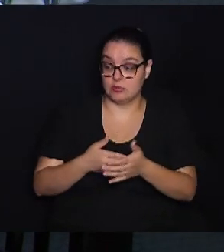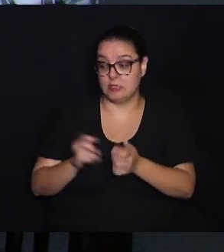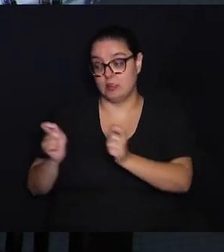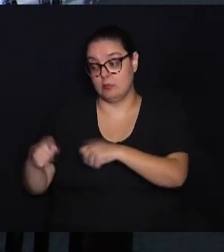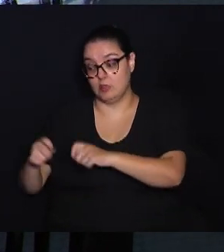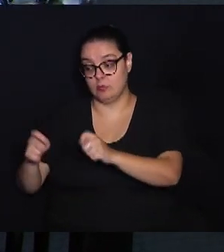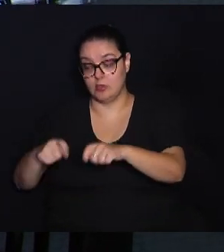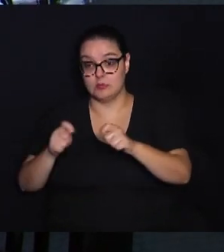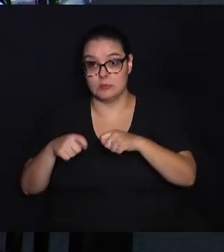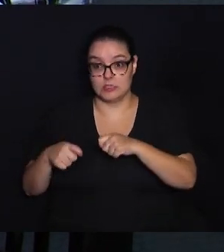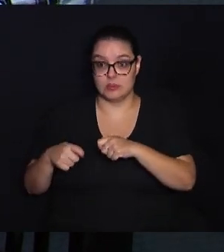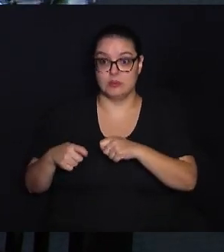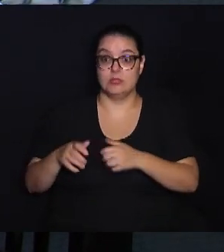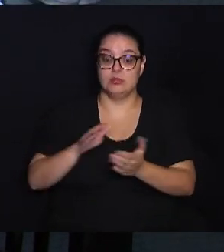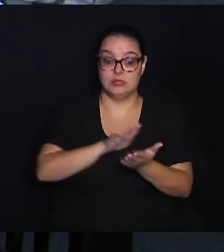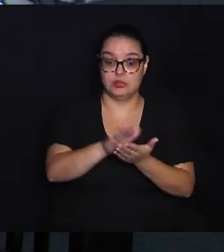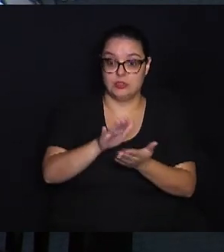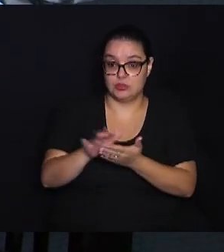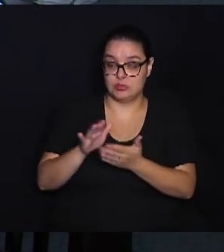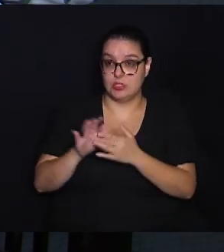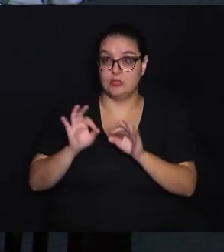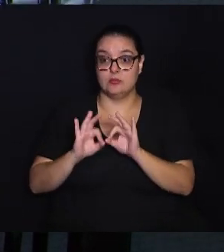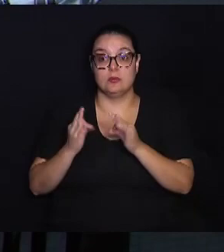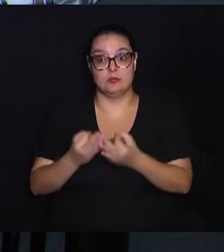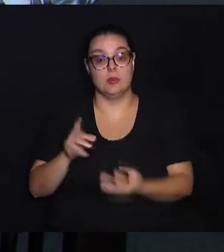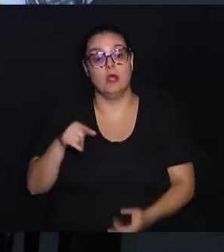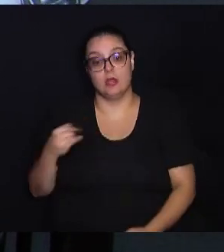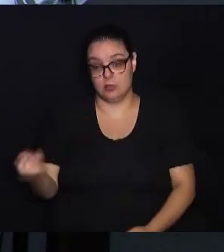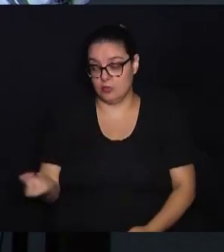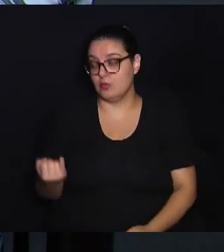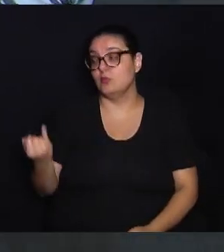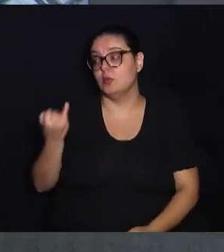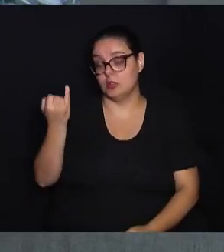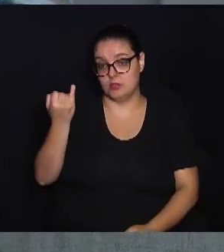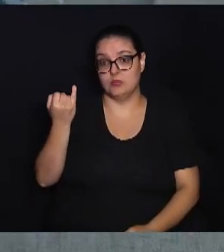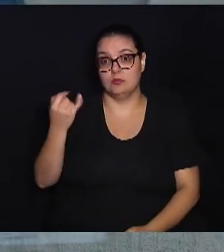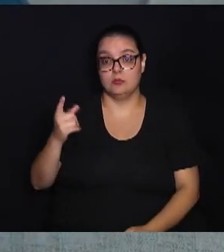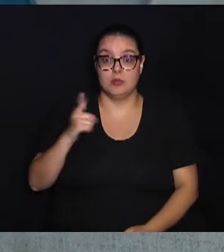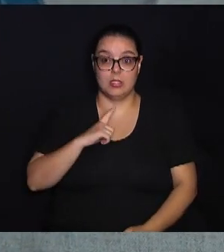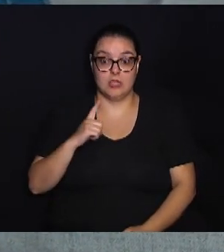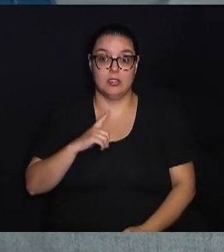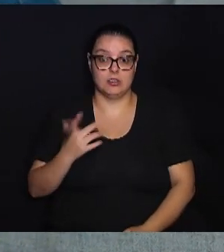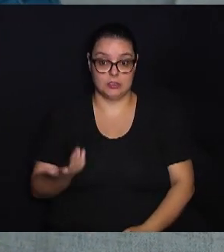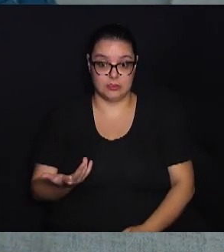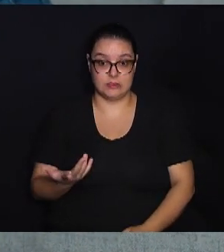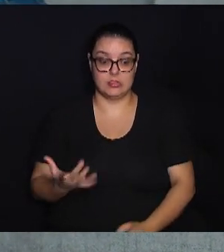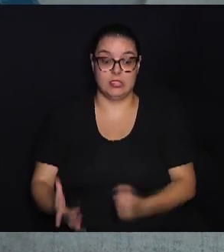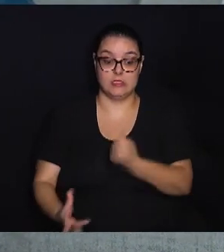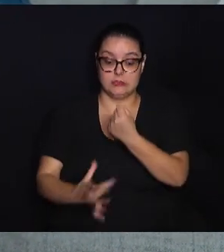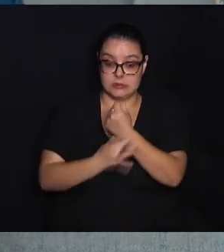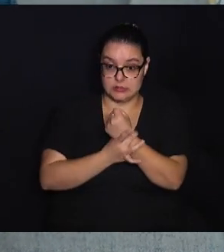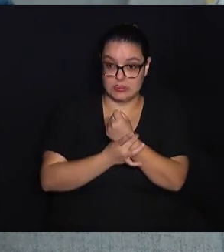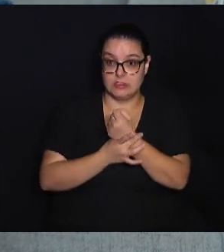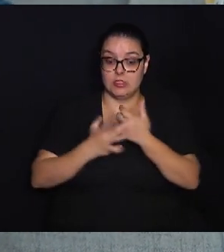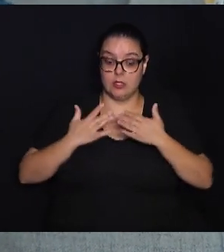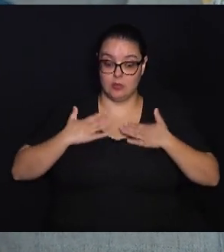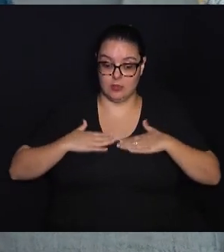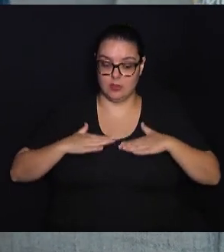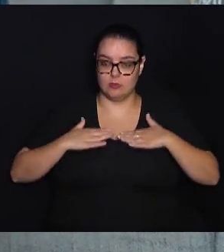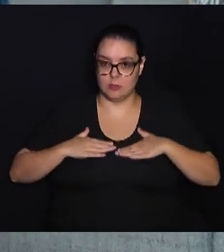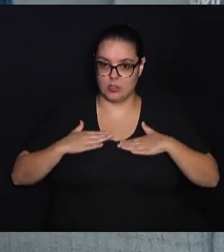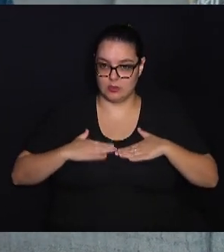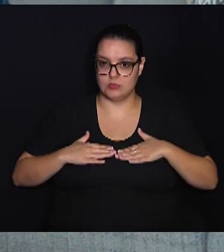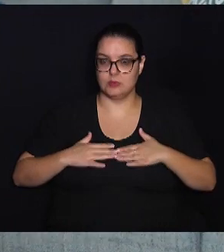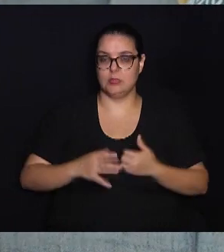limitações e as possibilidades de gastos de uma família é essencial para que ela tenha essa segurança, essa